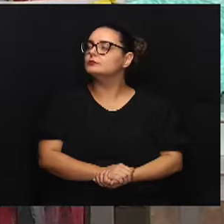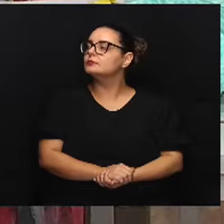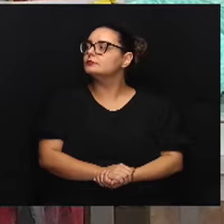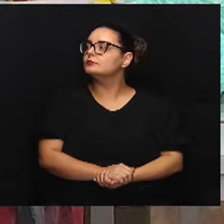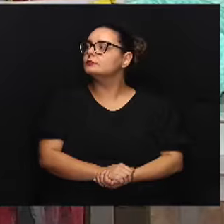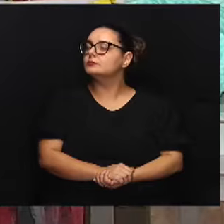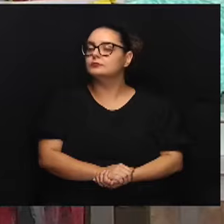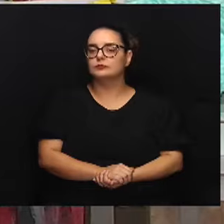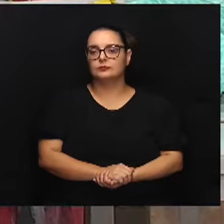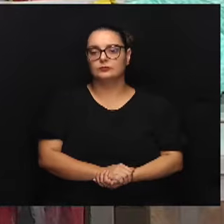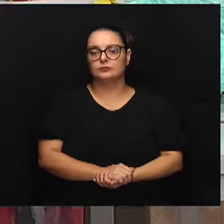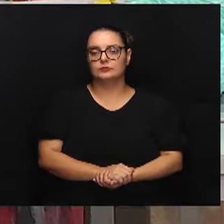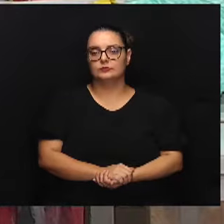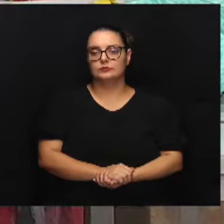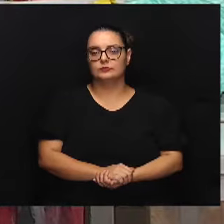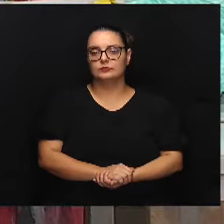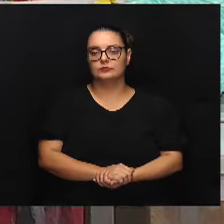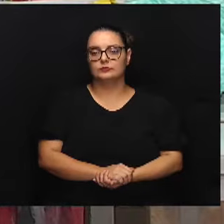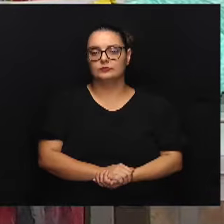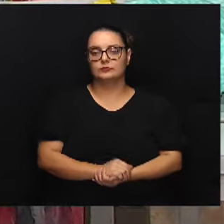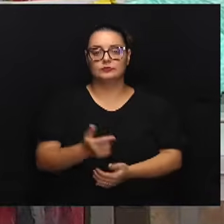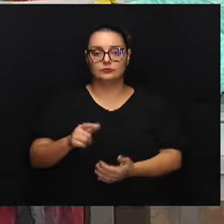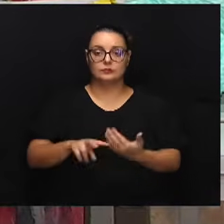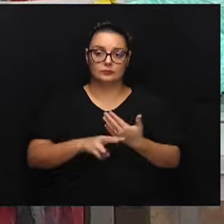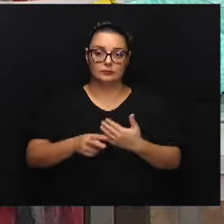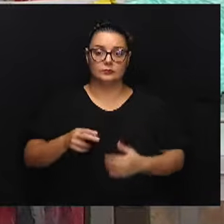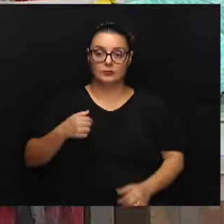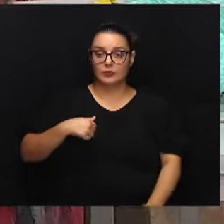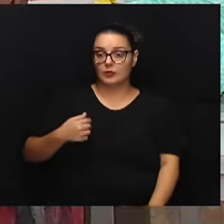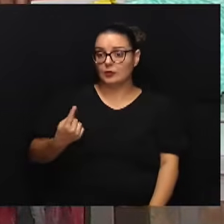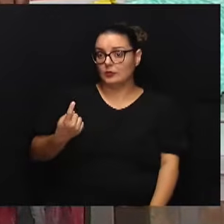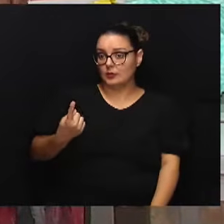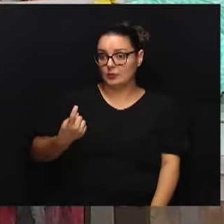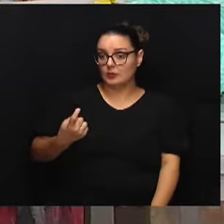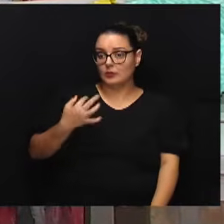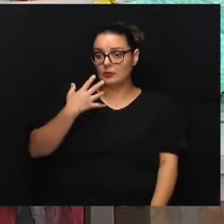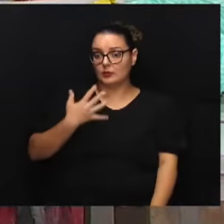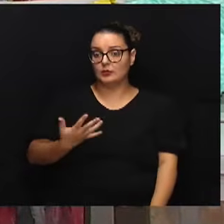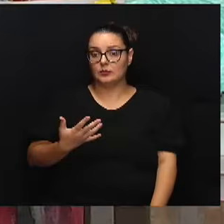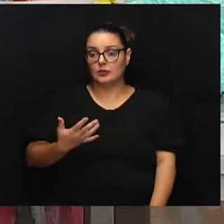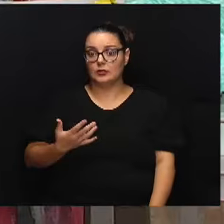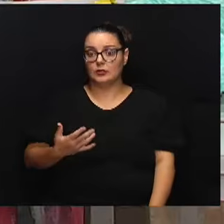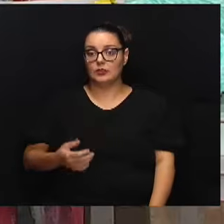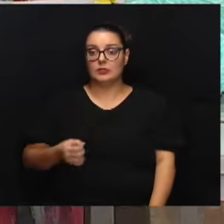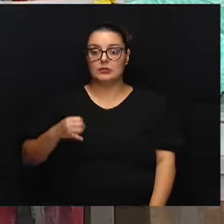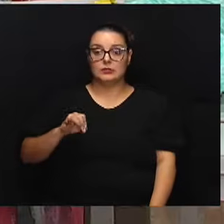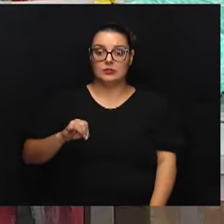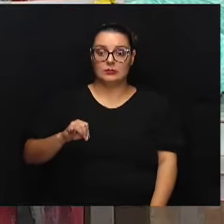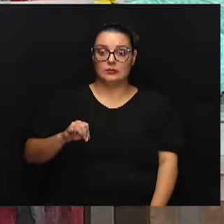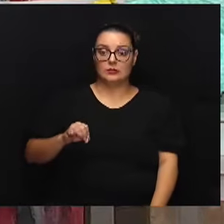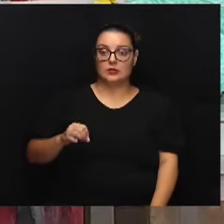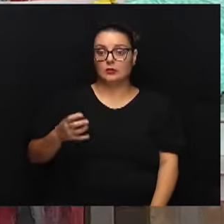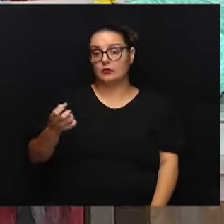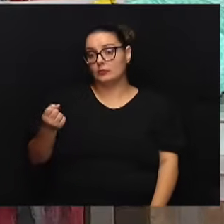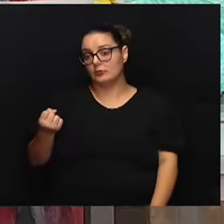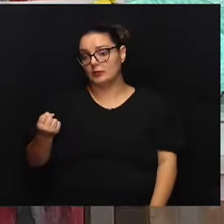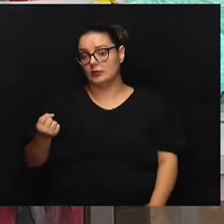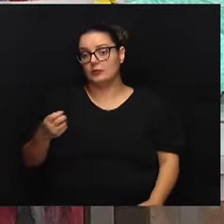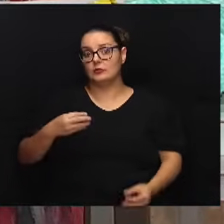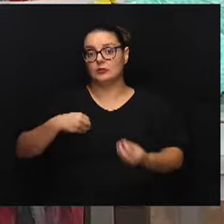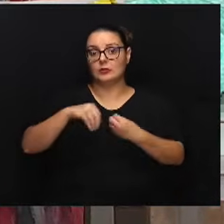Por enquanto não está causando muito efeito, porque eu estou usando uma cor única, mas por exemplo, se eu pegar um branco, eu posso começar a misturar e